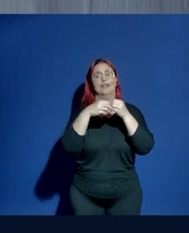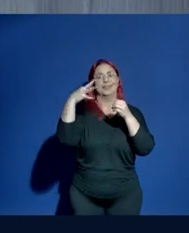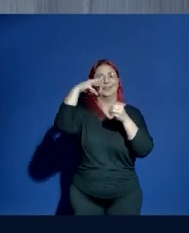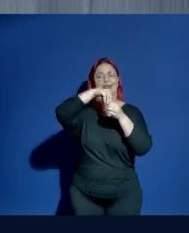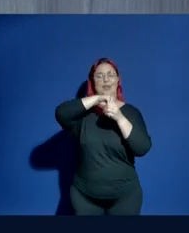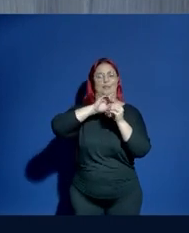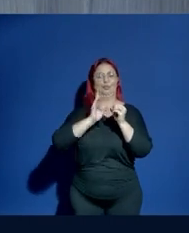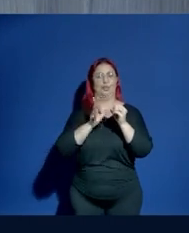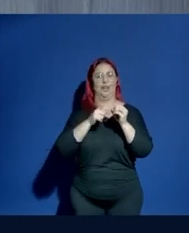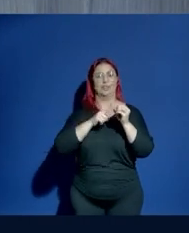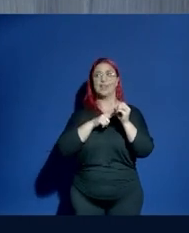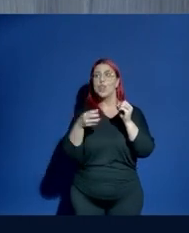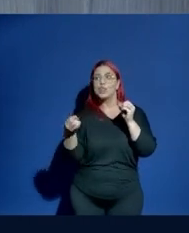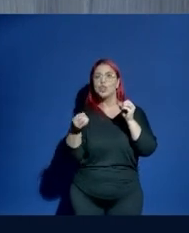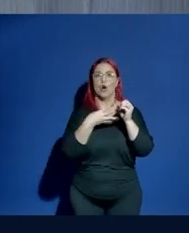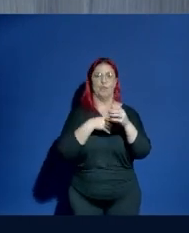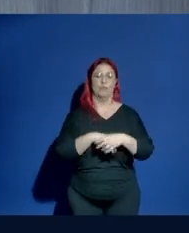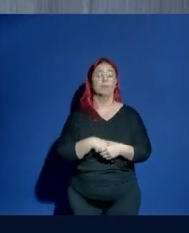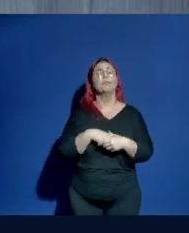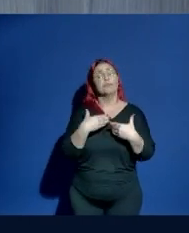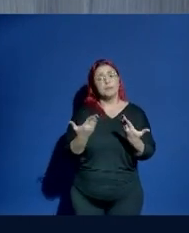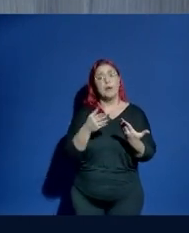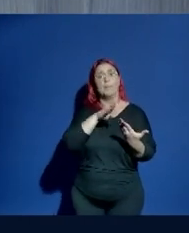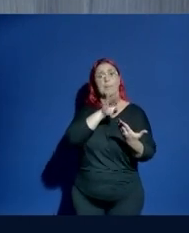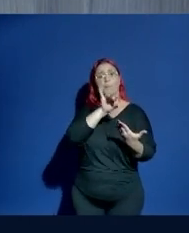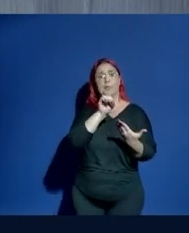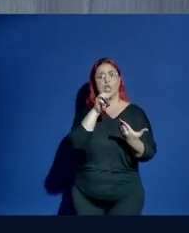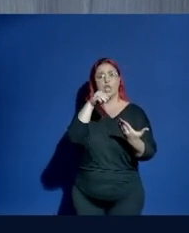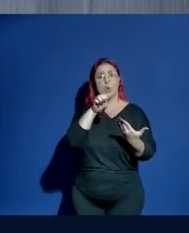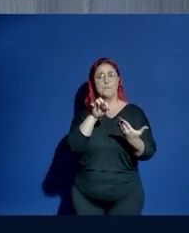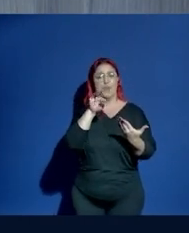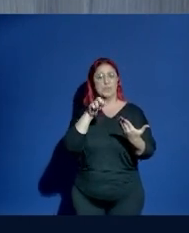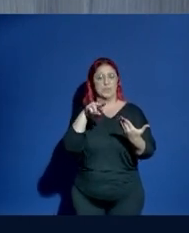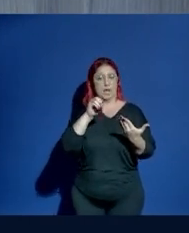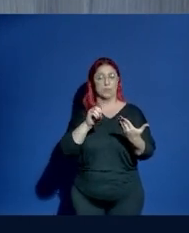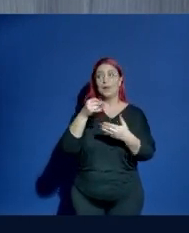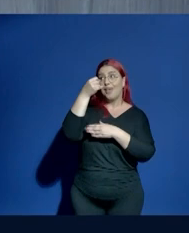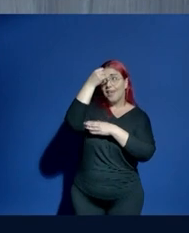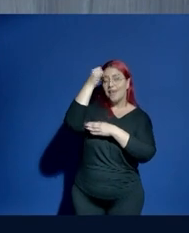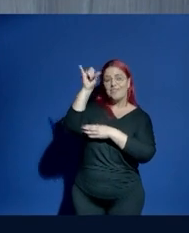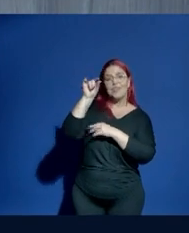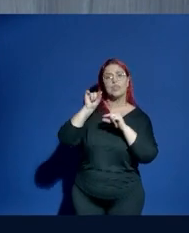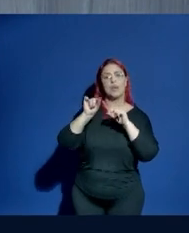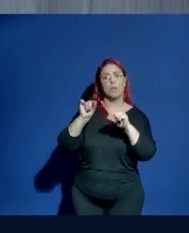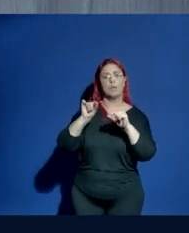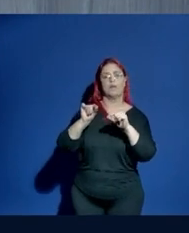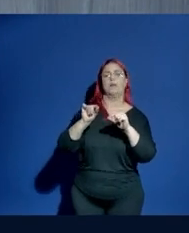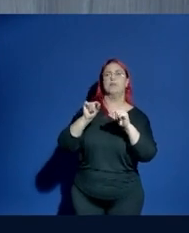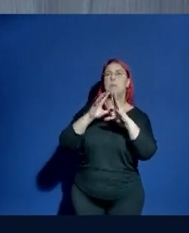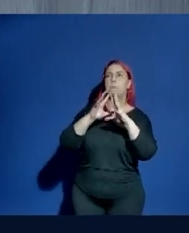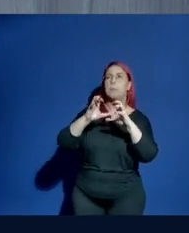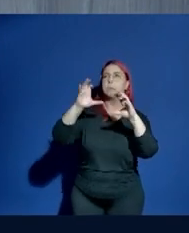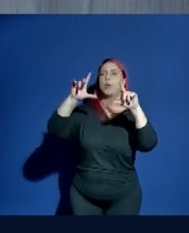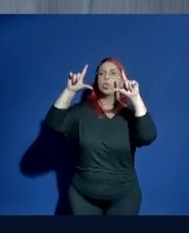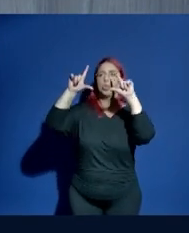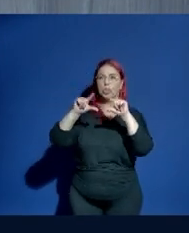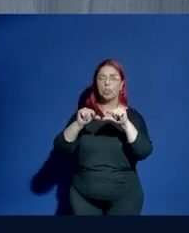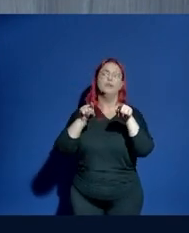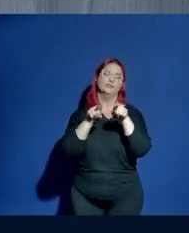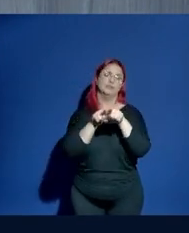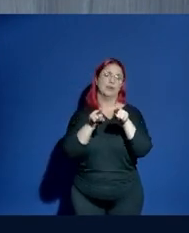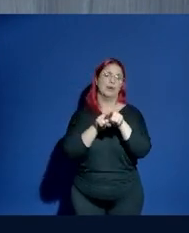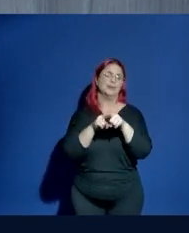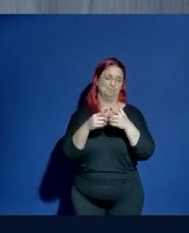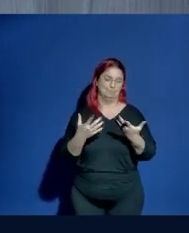a gente não traz uma molécula nova de fóssil então ele evita que seja mais consumido mais combustível fóssil e evita